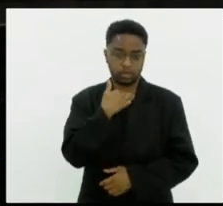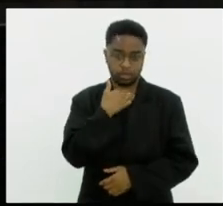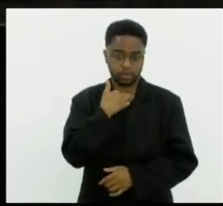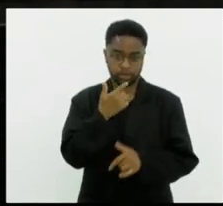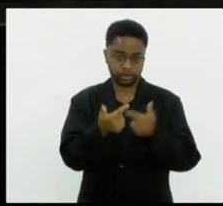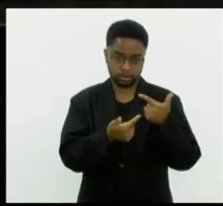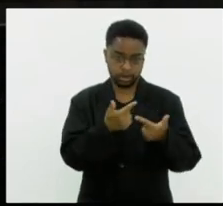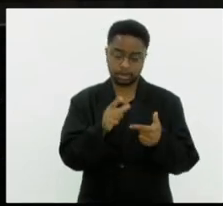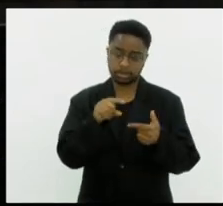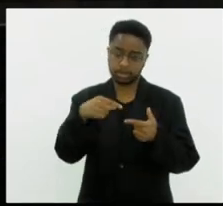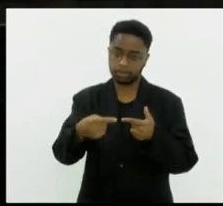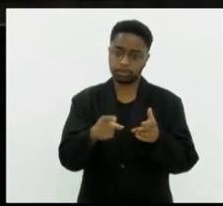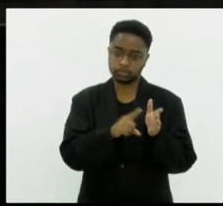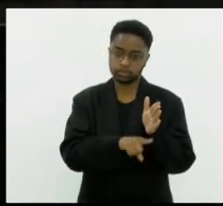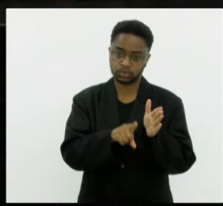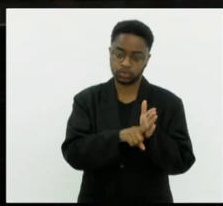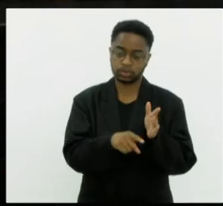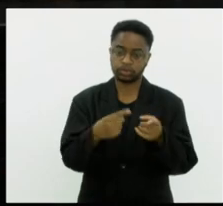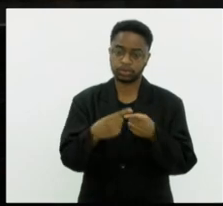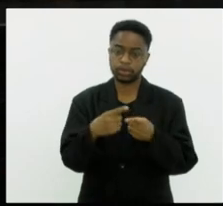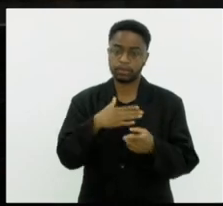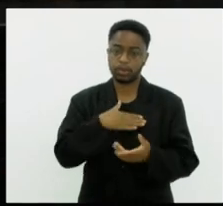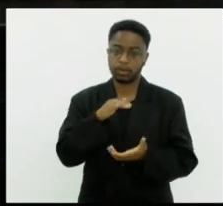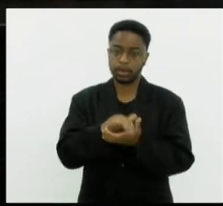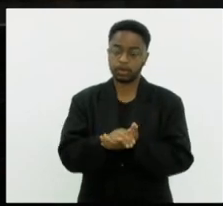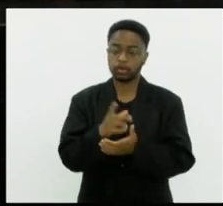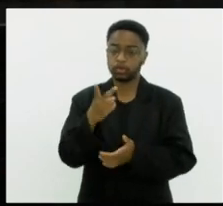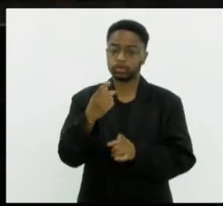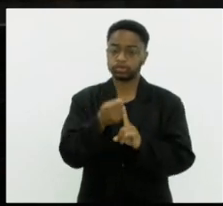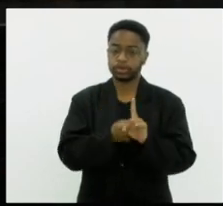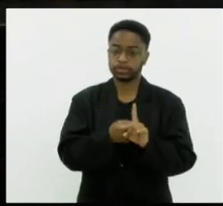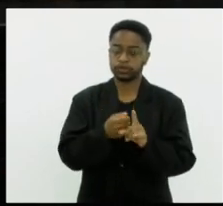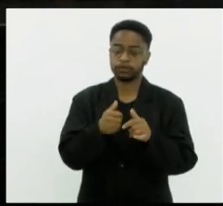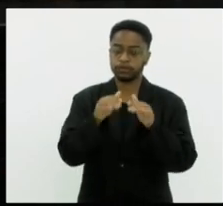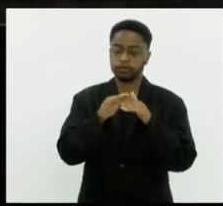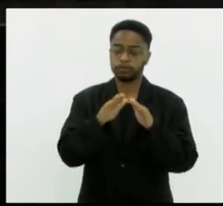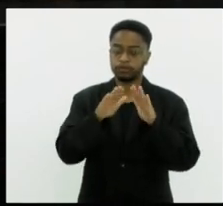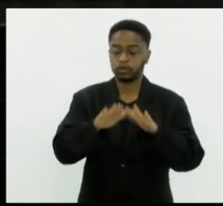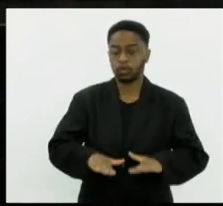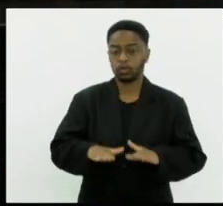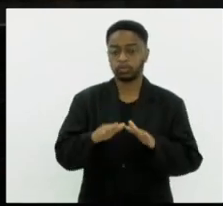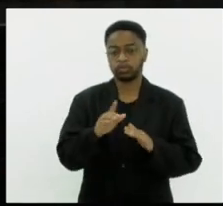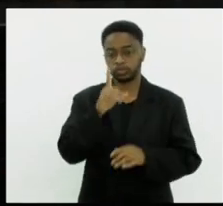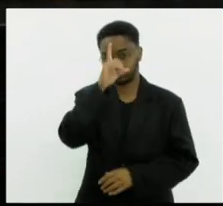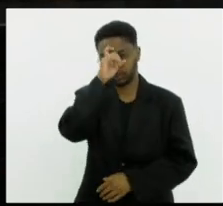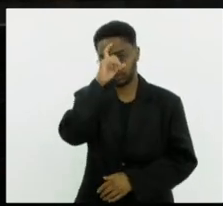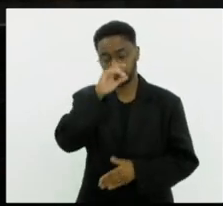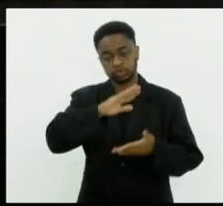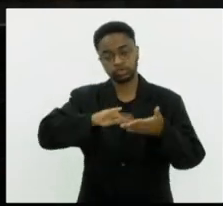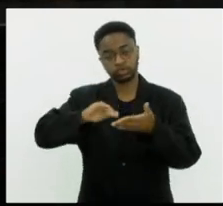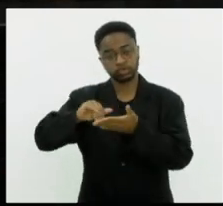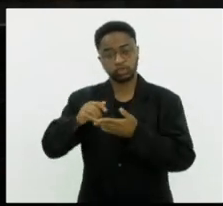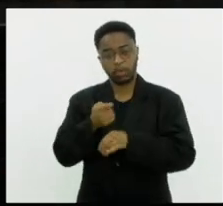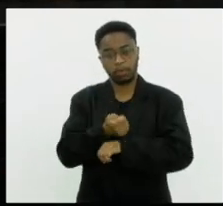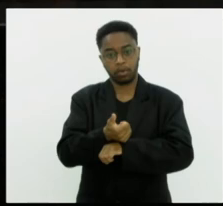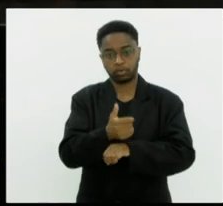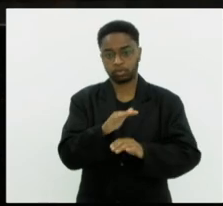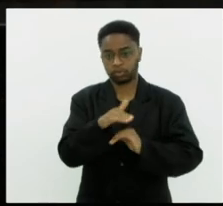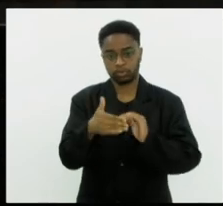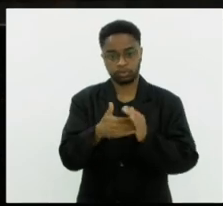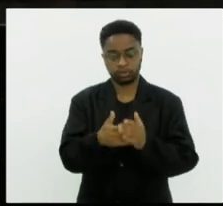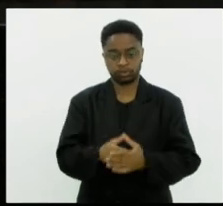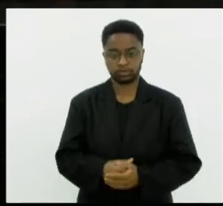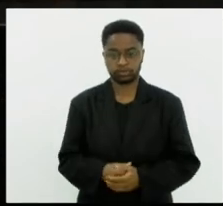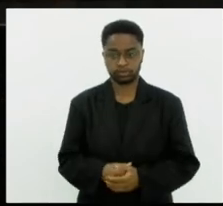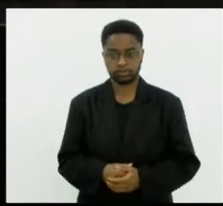desconto depois. Meu marido ficou 2 meses no hospital. Todas as gratificações foram tiradas. Foi ele por ele.